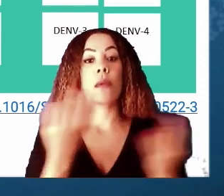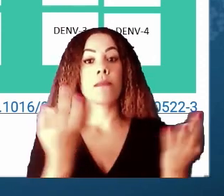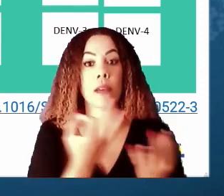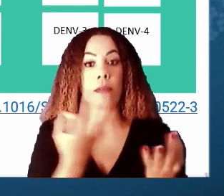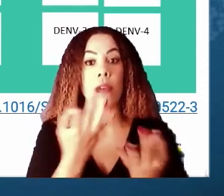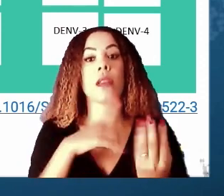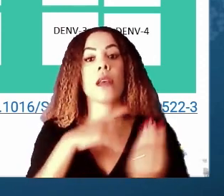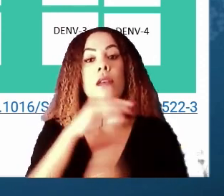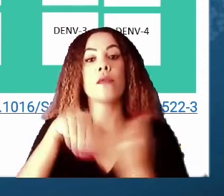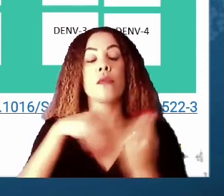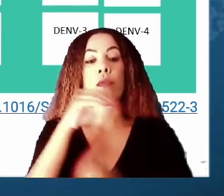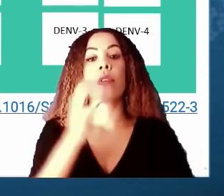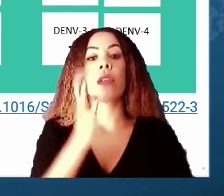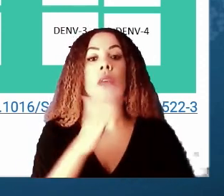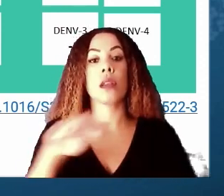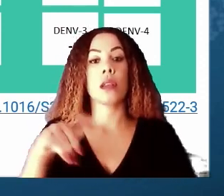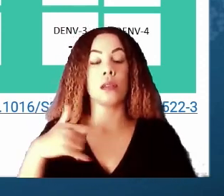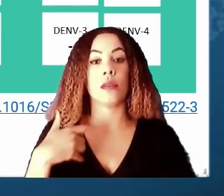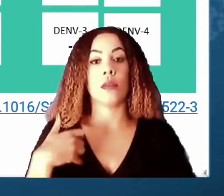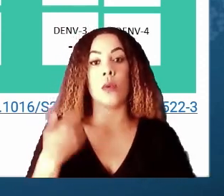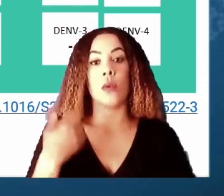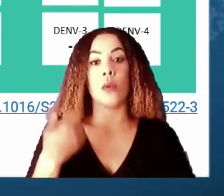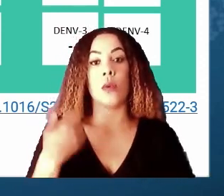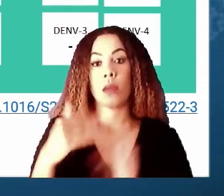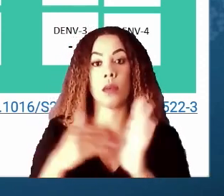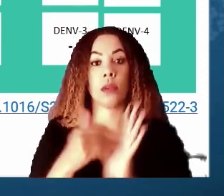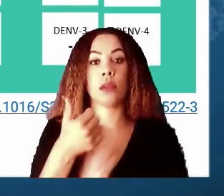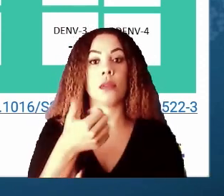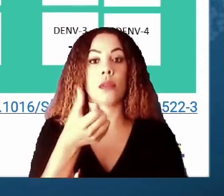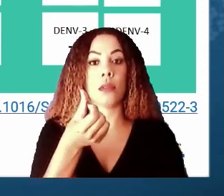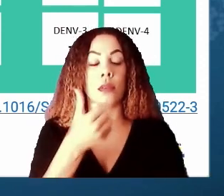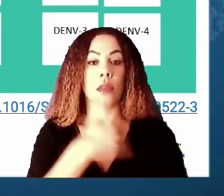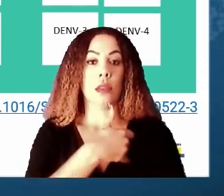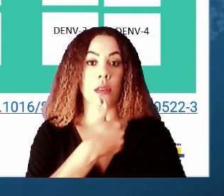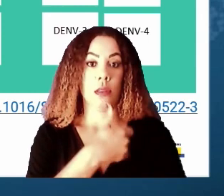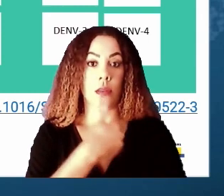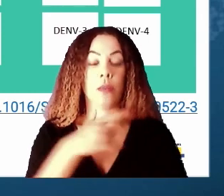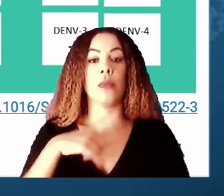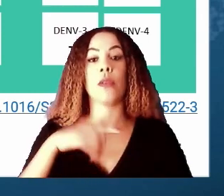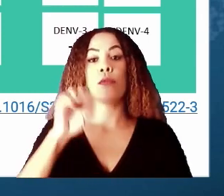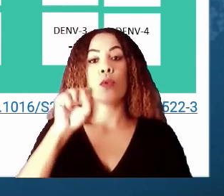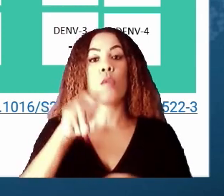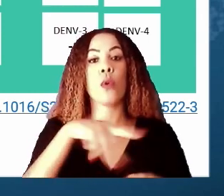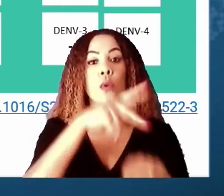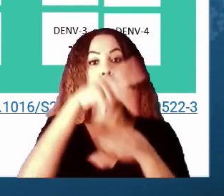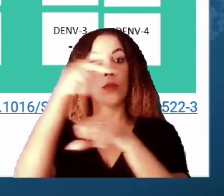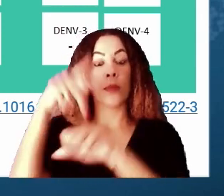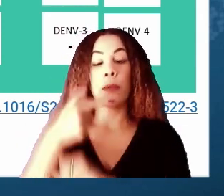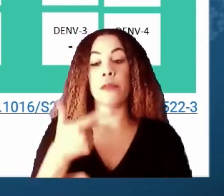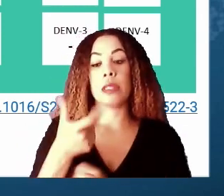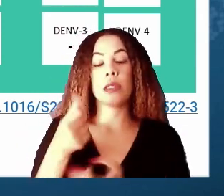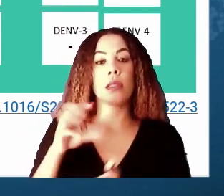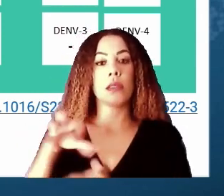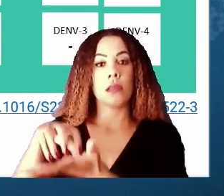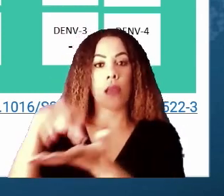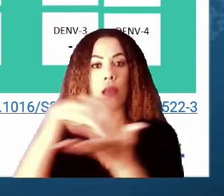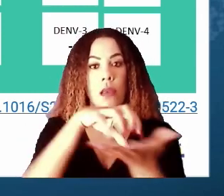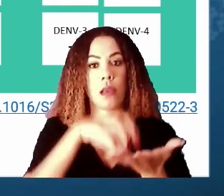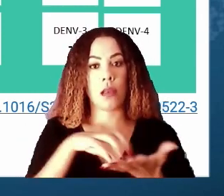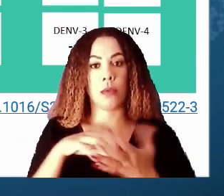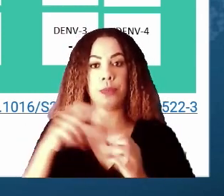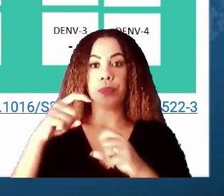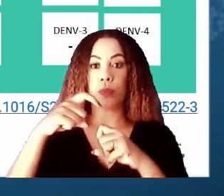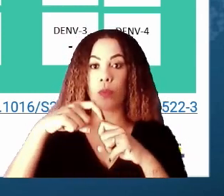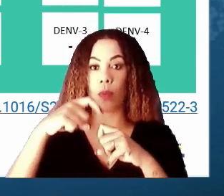crianças de 4 a 16 anos, um estudo multicêntrico em 8 países, 26 centros médicos, que tem um segmento